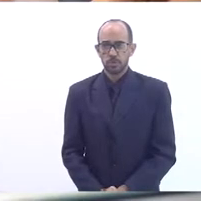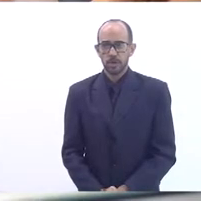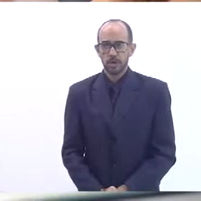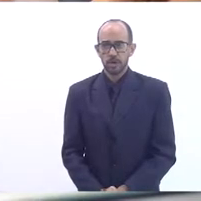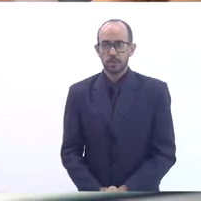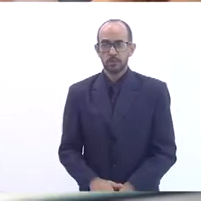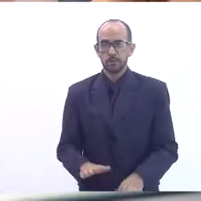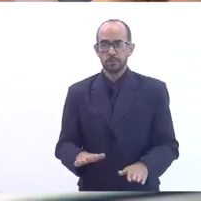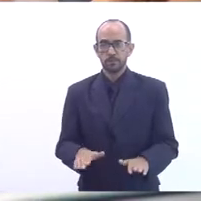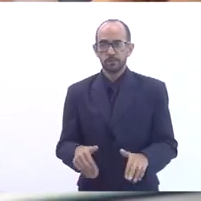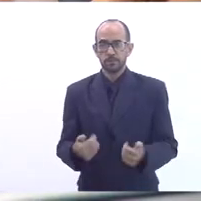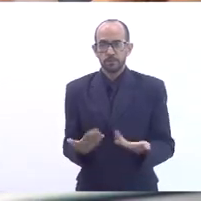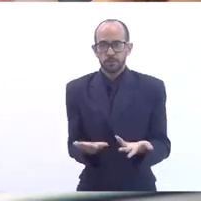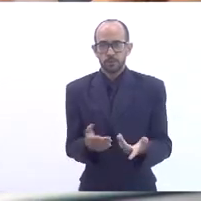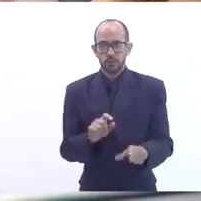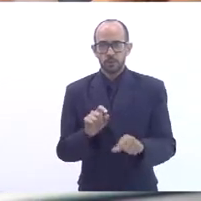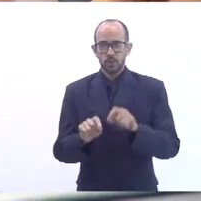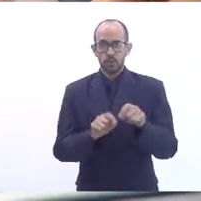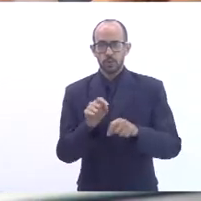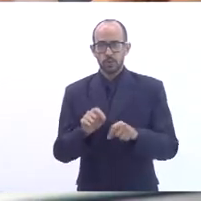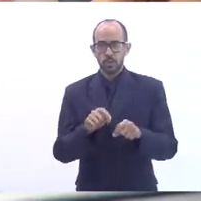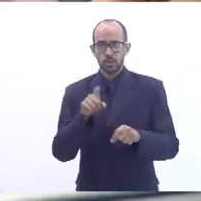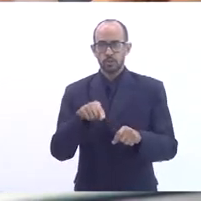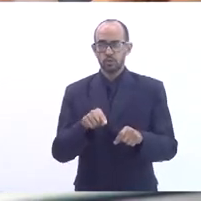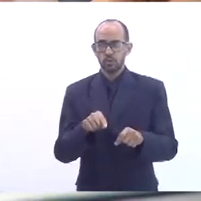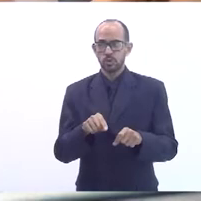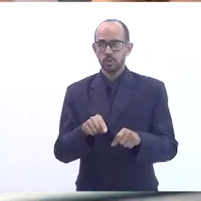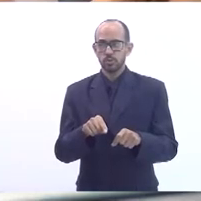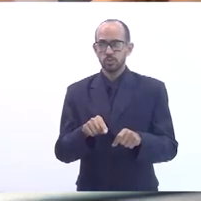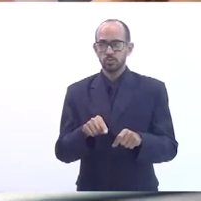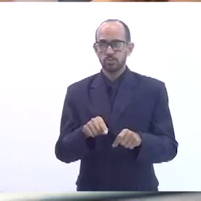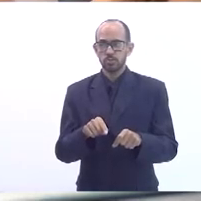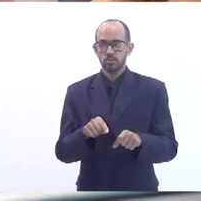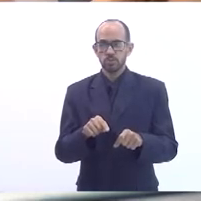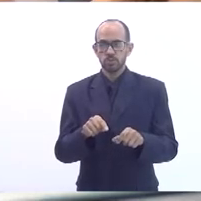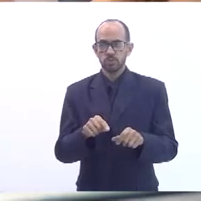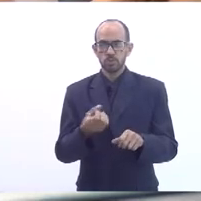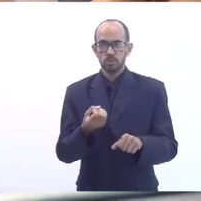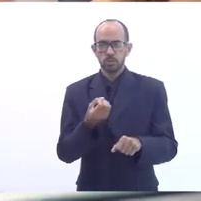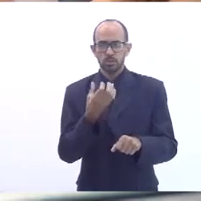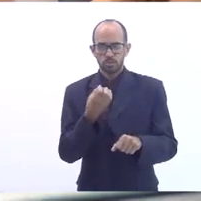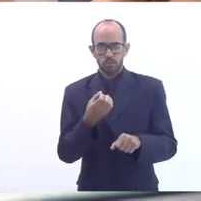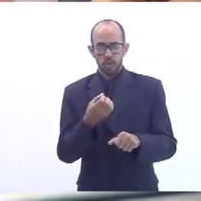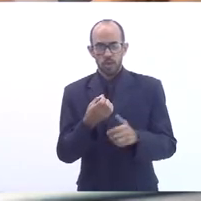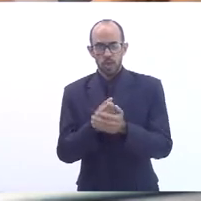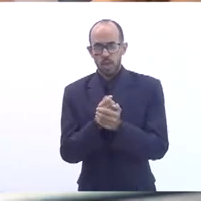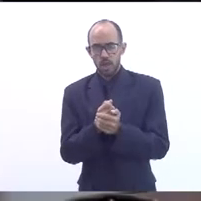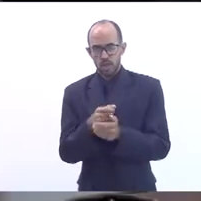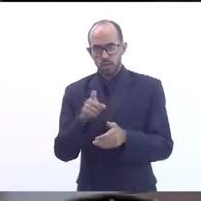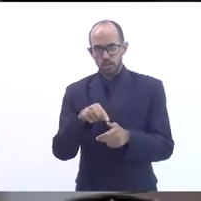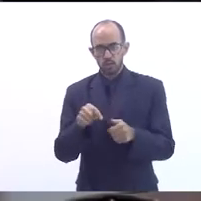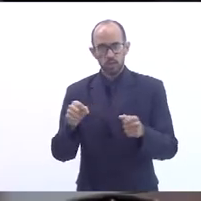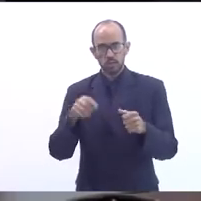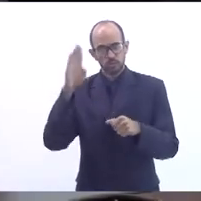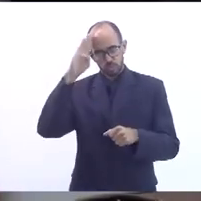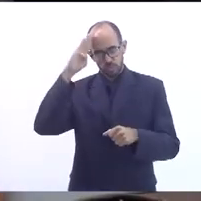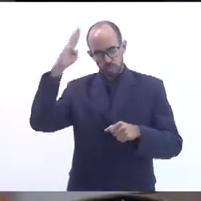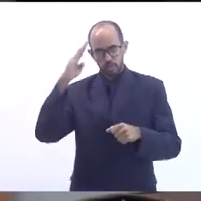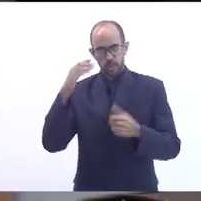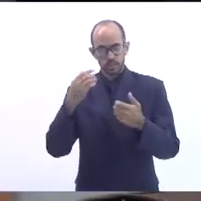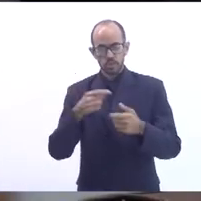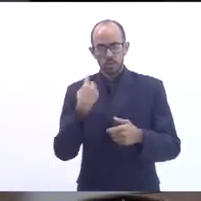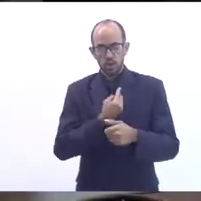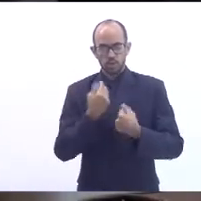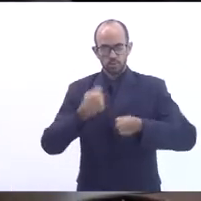ia pensam os pontos principais que eu queria pontuar que a gente precisa tá